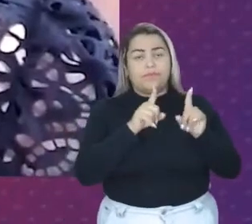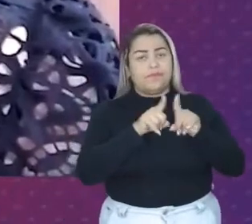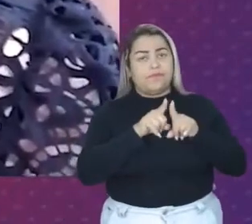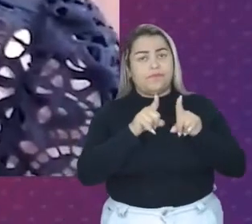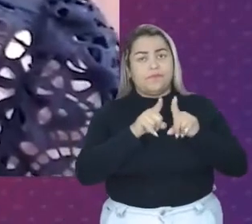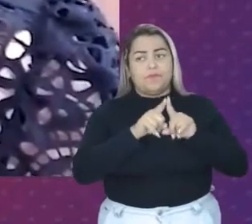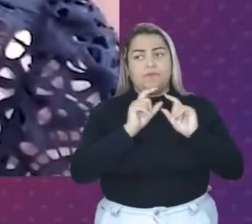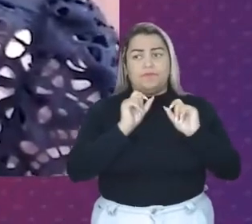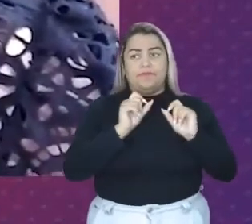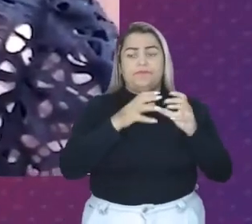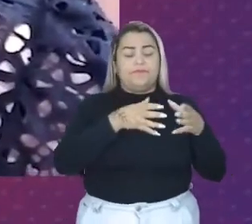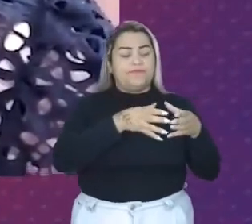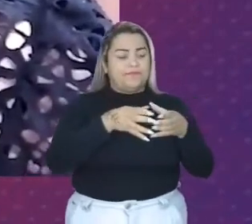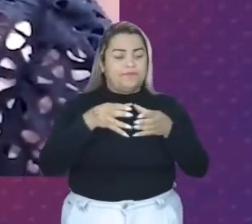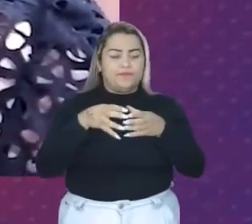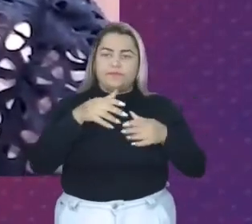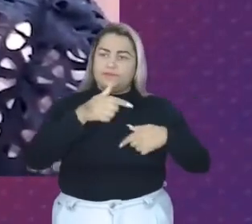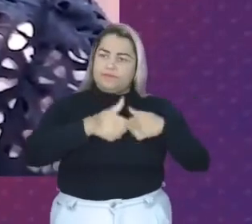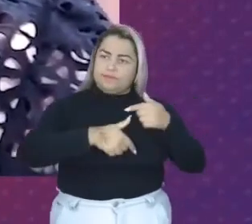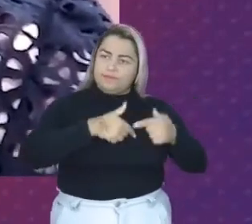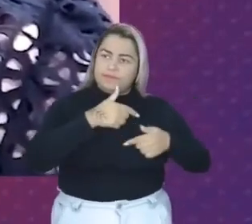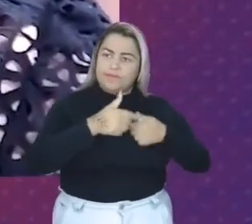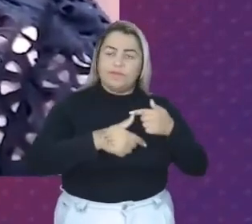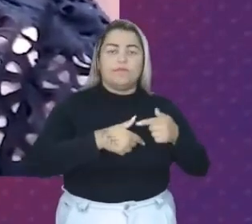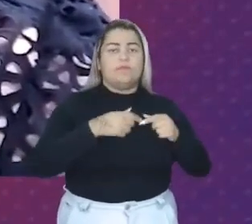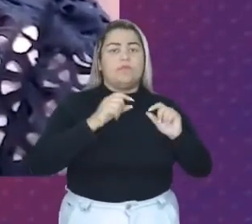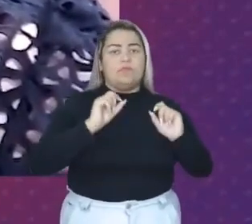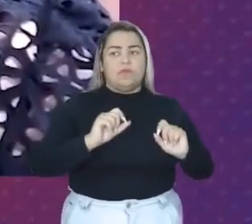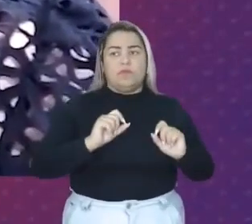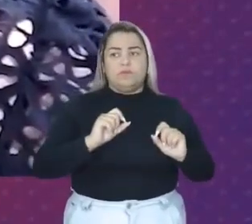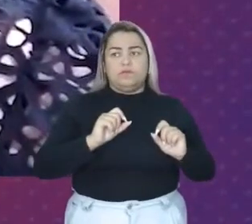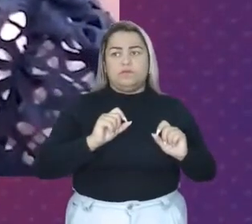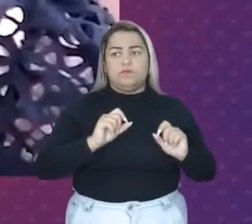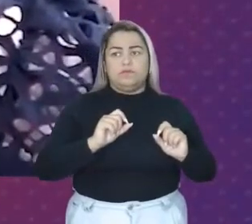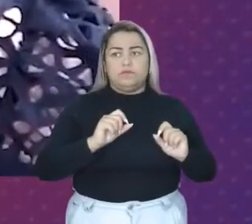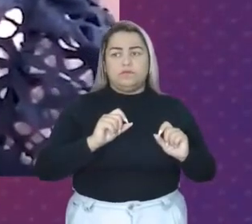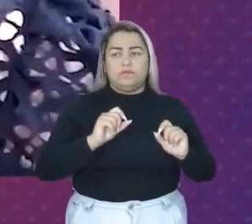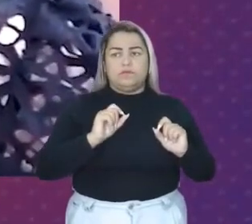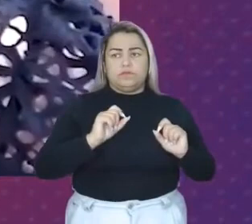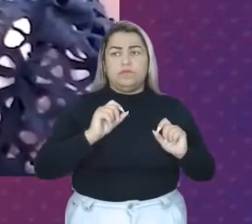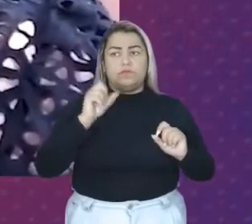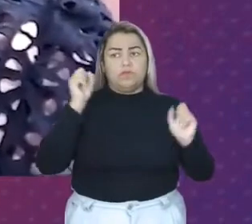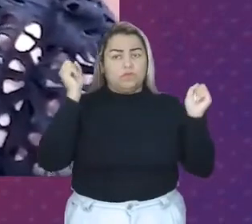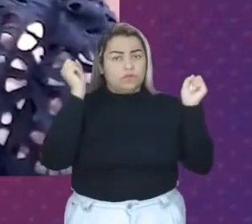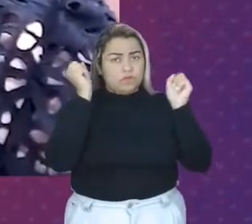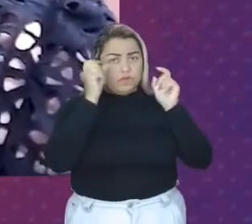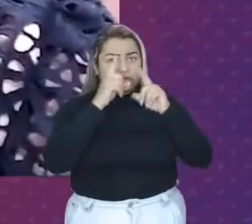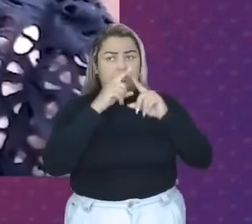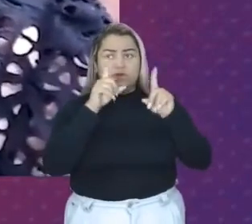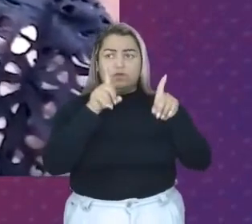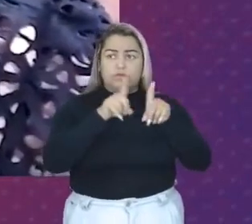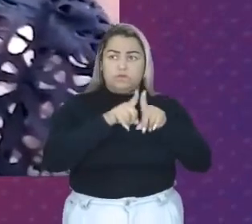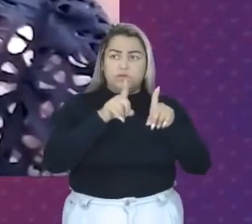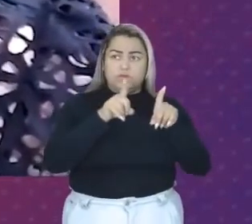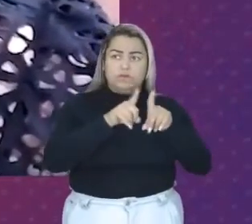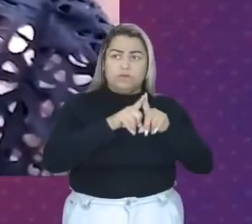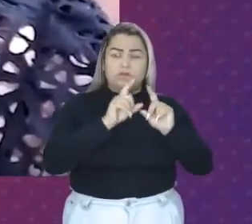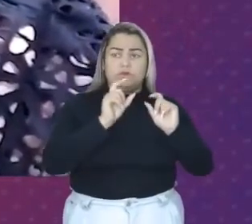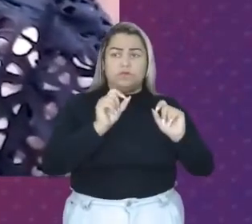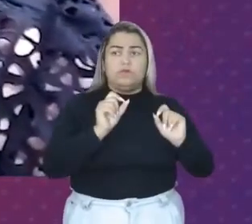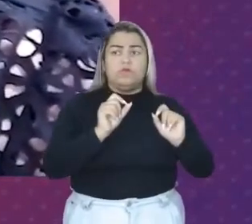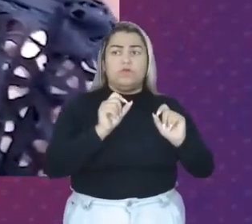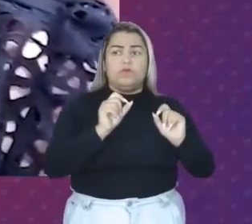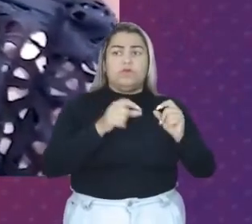de aposentadoria. E são reformas que vieram e que dificilmente, neste momento, nós temos